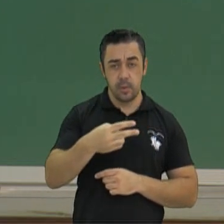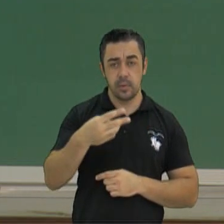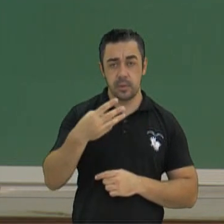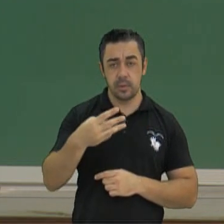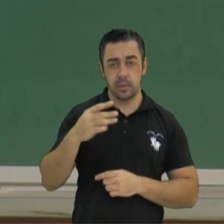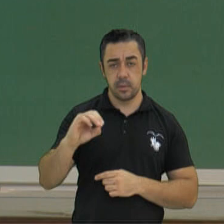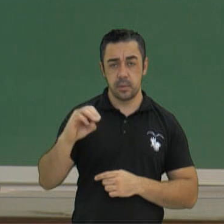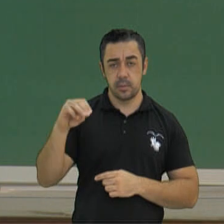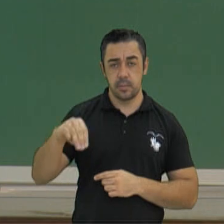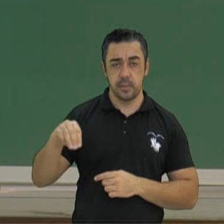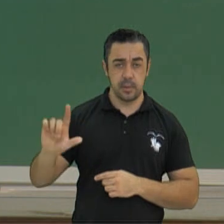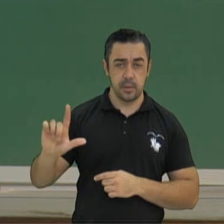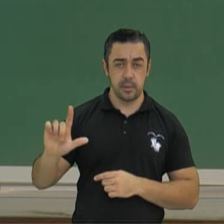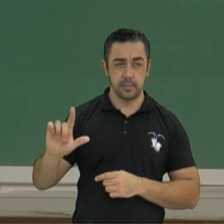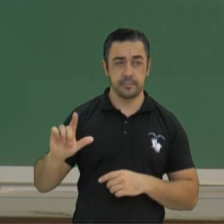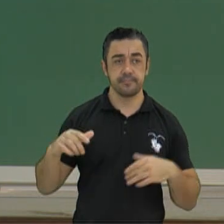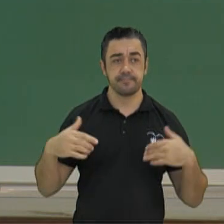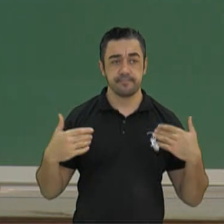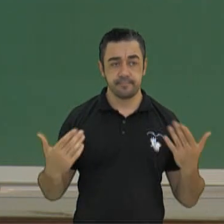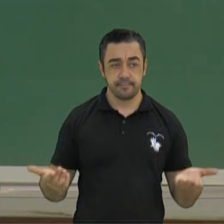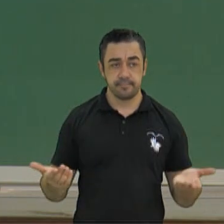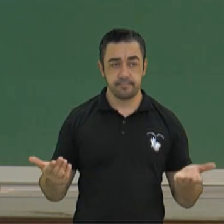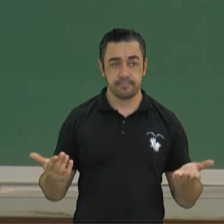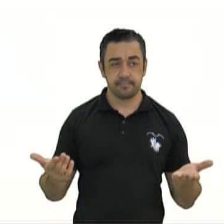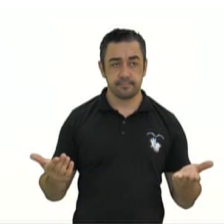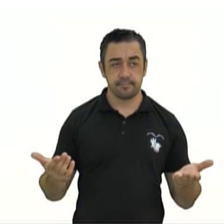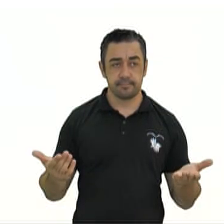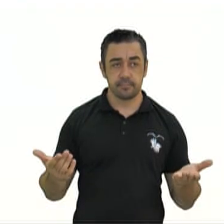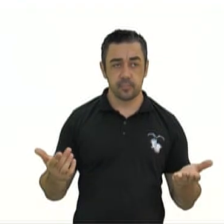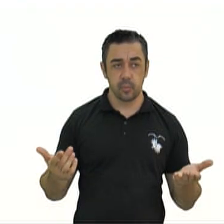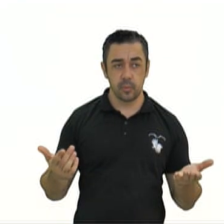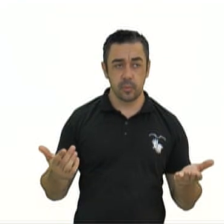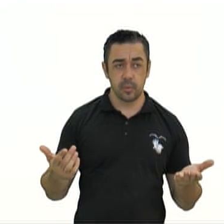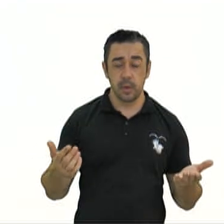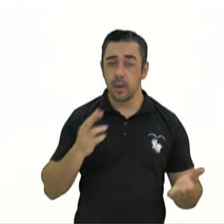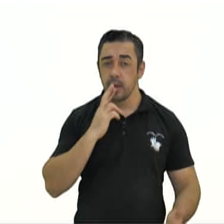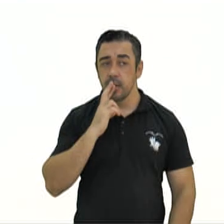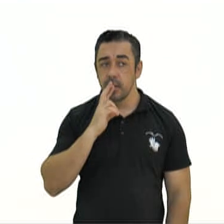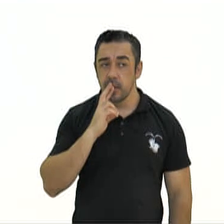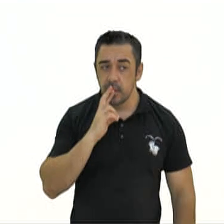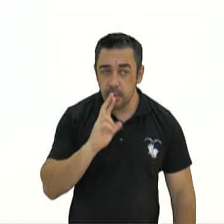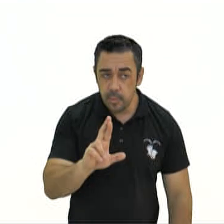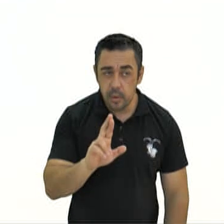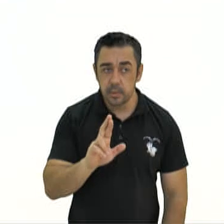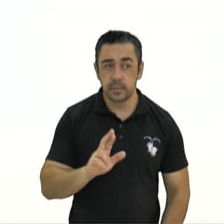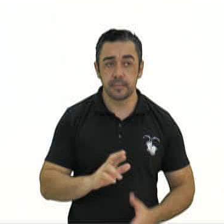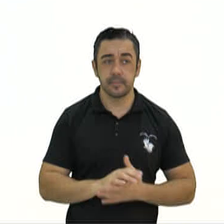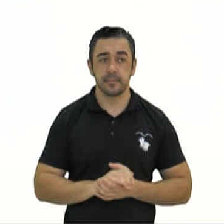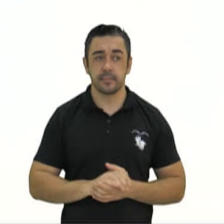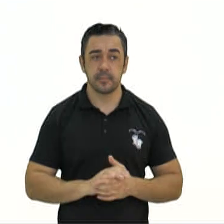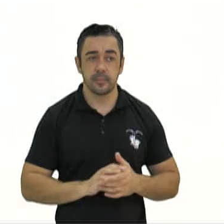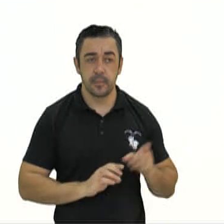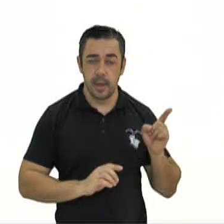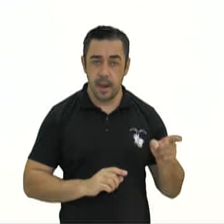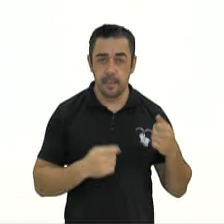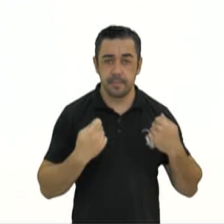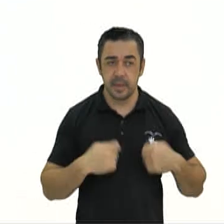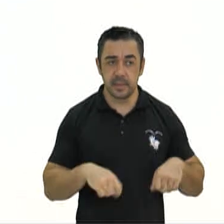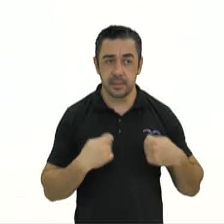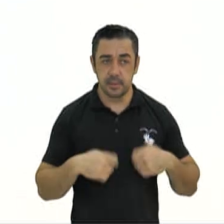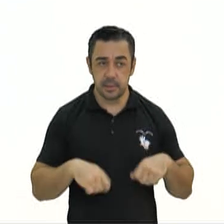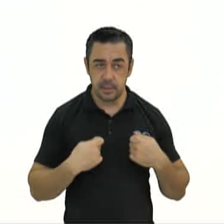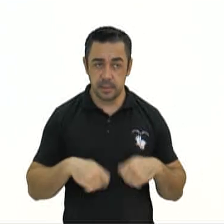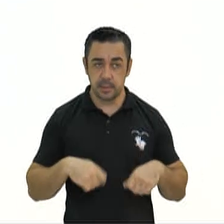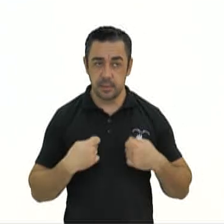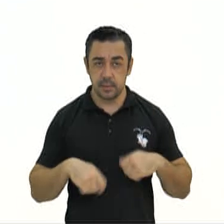30 mililitros. Então, gente, olha só, qual que é a resposta que eu tenho que dar aqui, né? Carla precisa, ó,